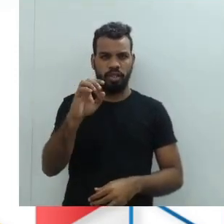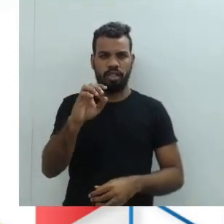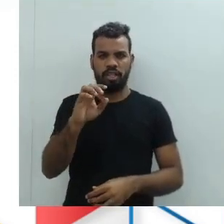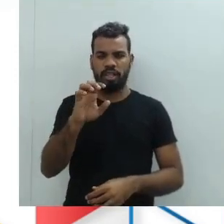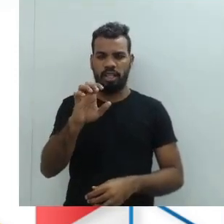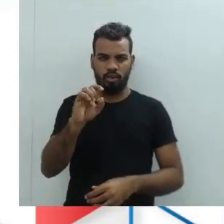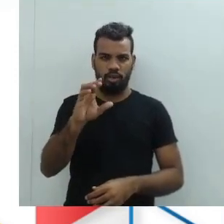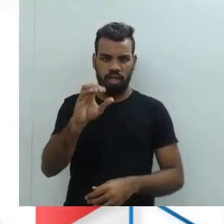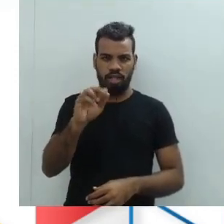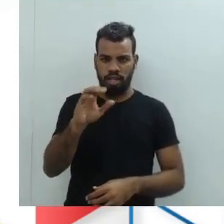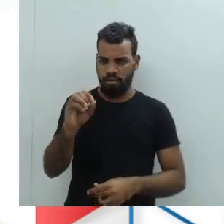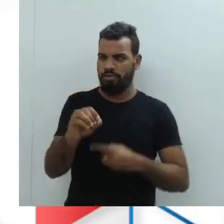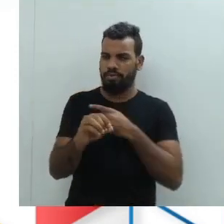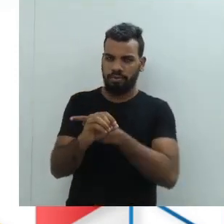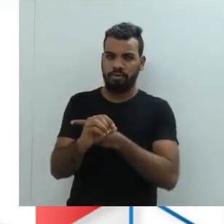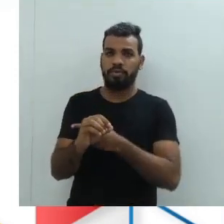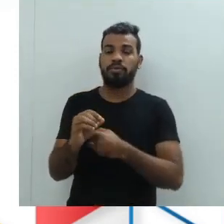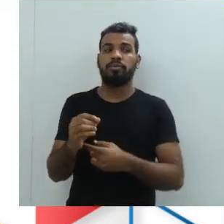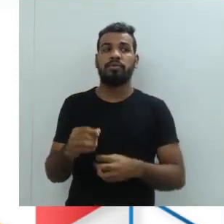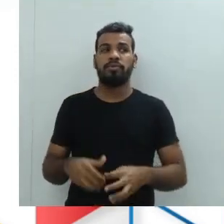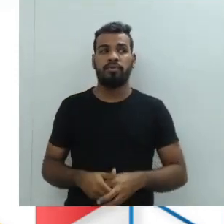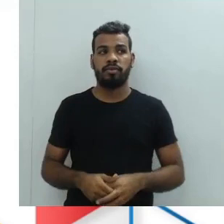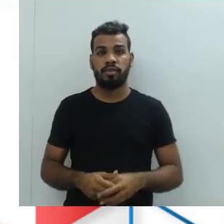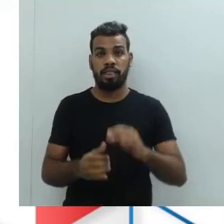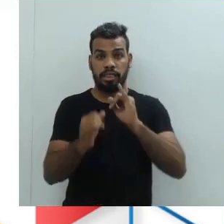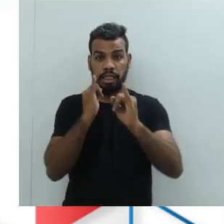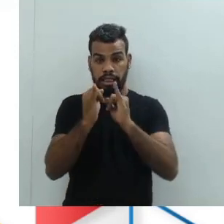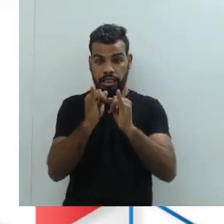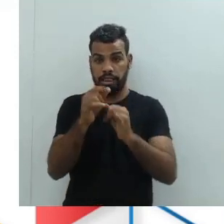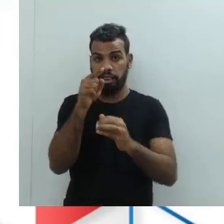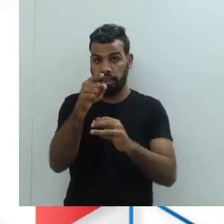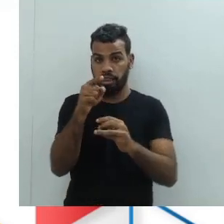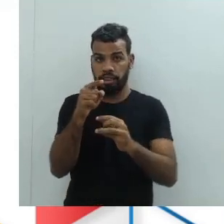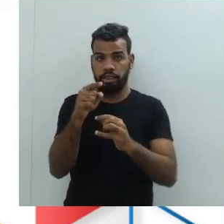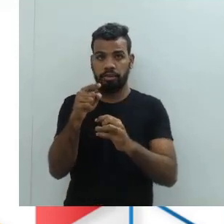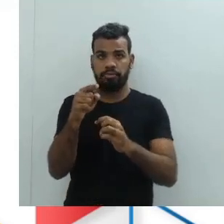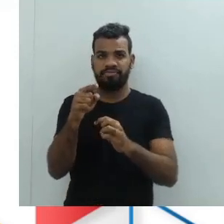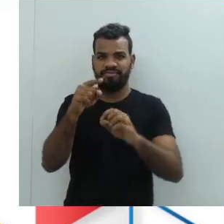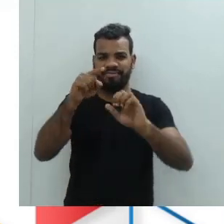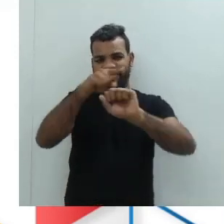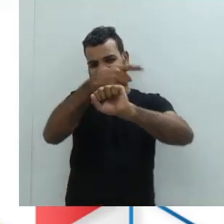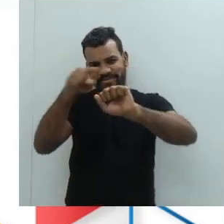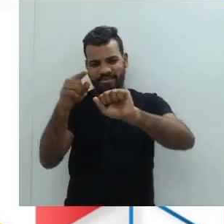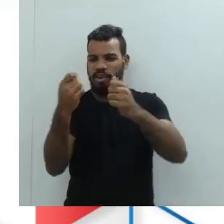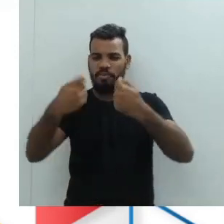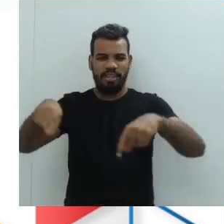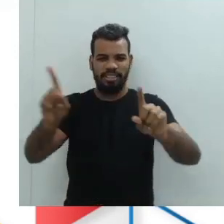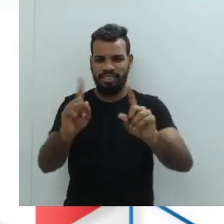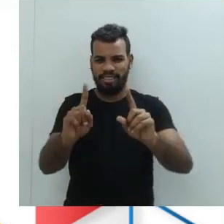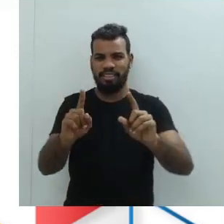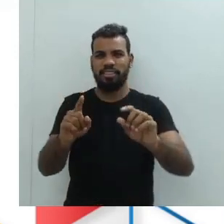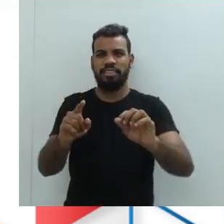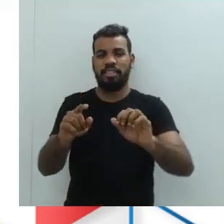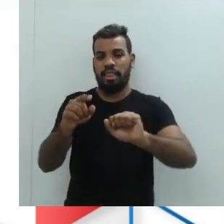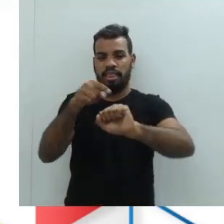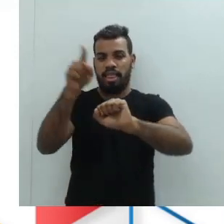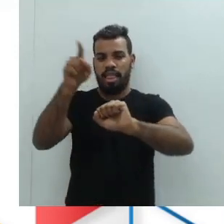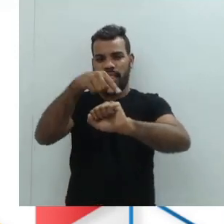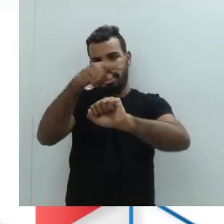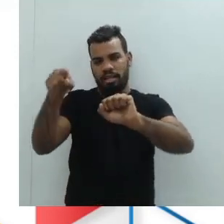www.1.educacão. Só recapitulando que na internet você não coloca cedilha, né, e nem coloca tio, né? Então